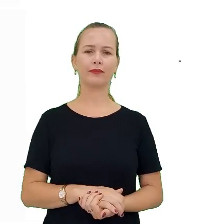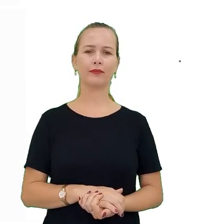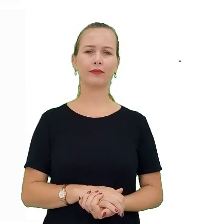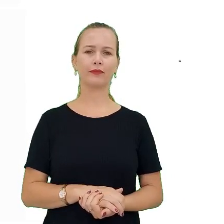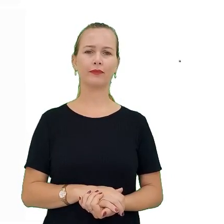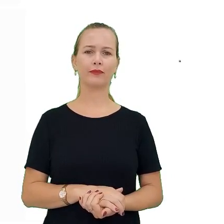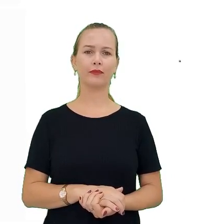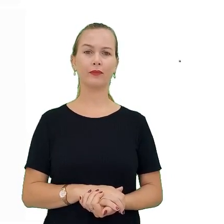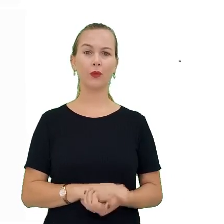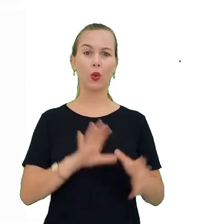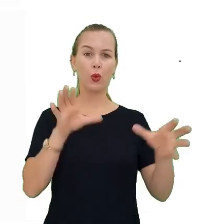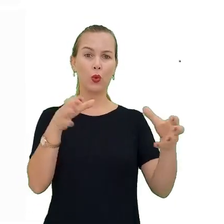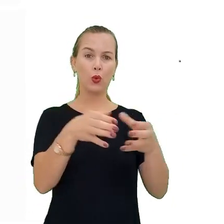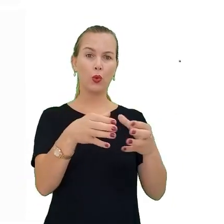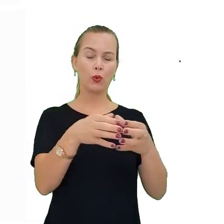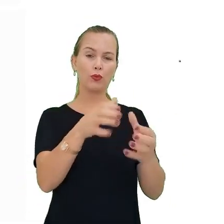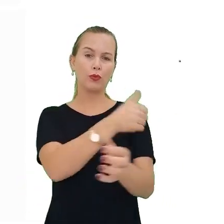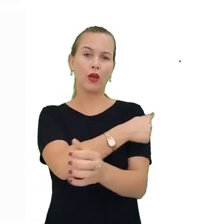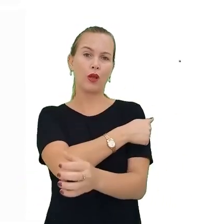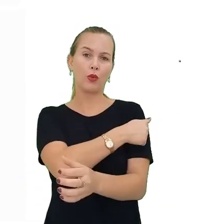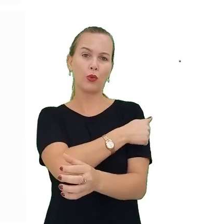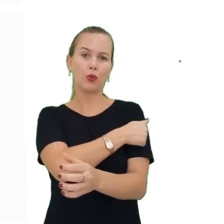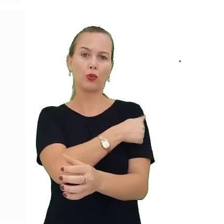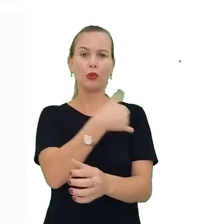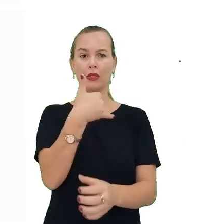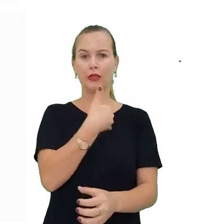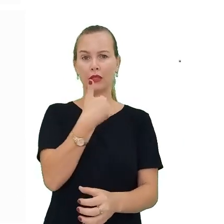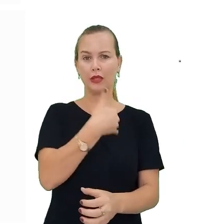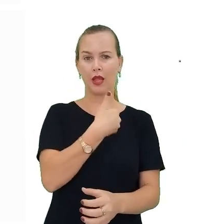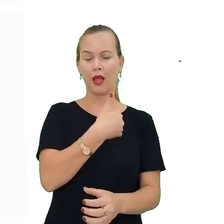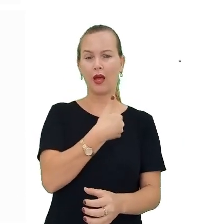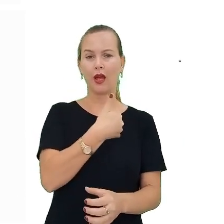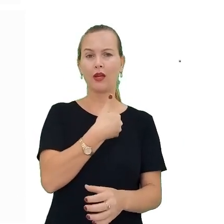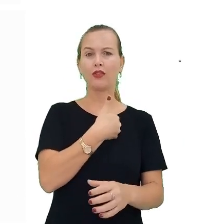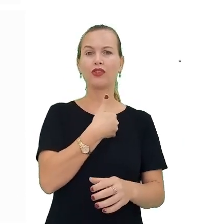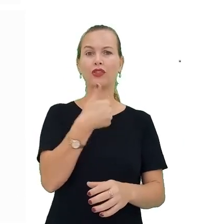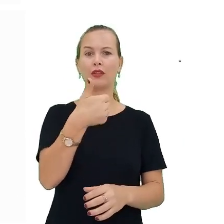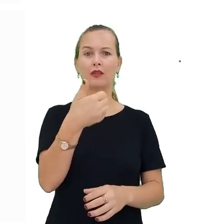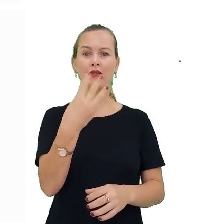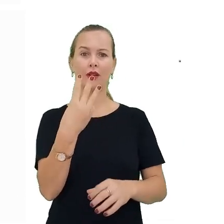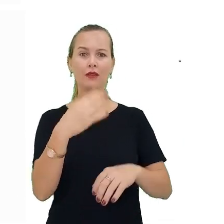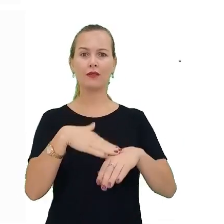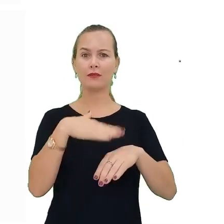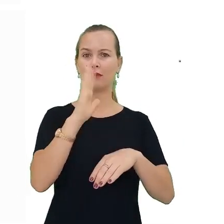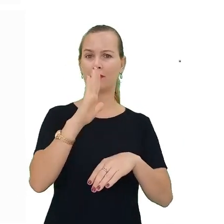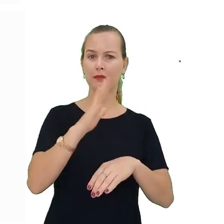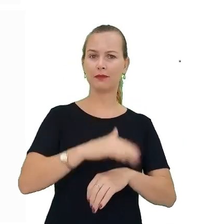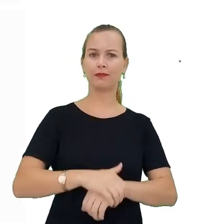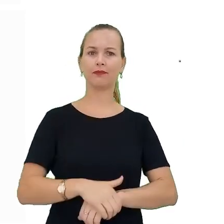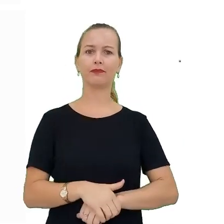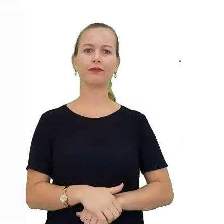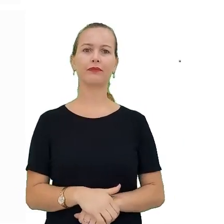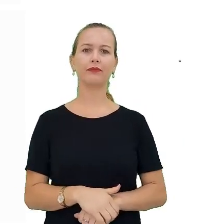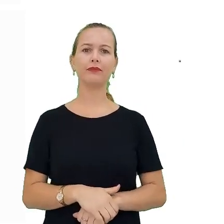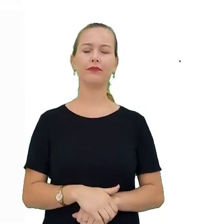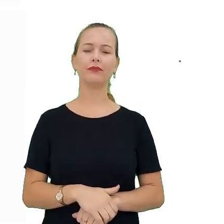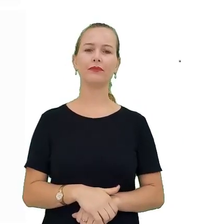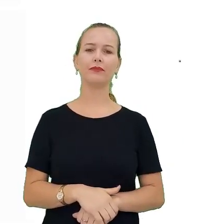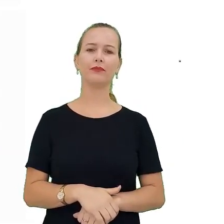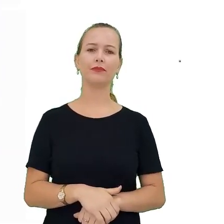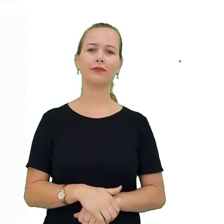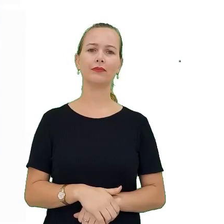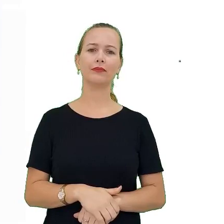O público-alvo indicado para essas atividades são estudantes a partir dos 13 anos de idade.